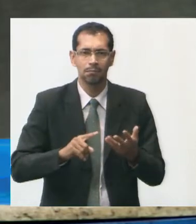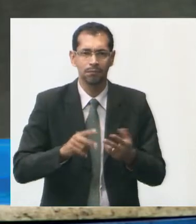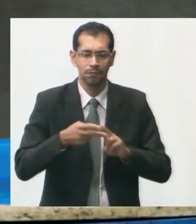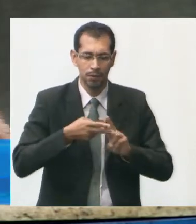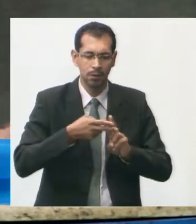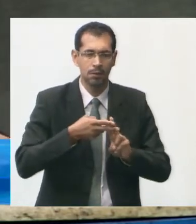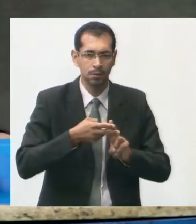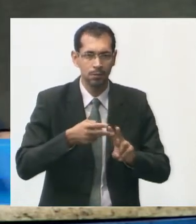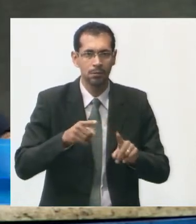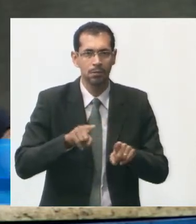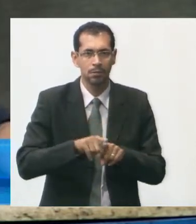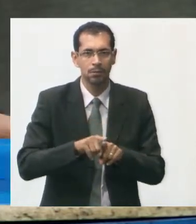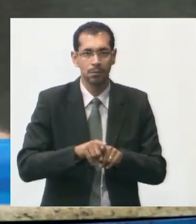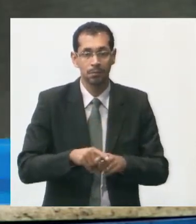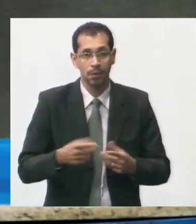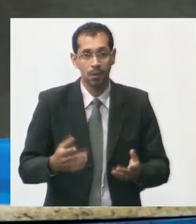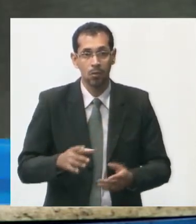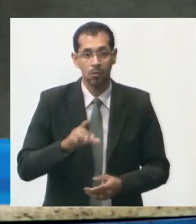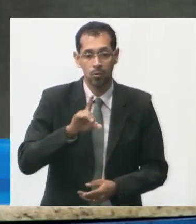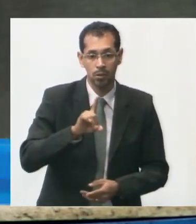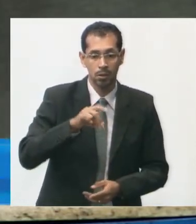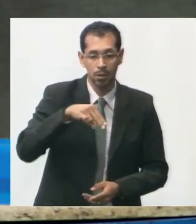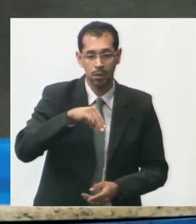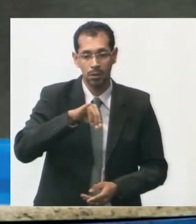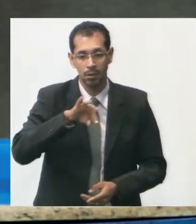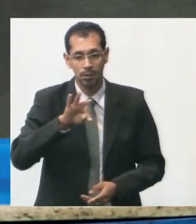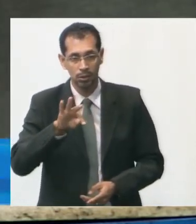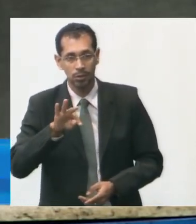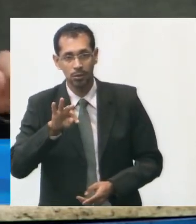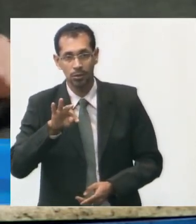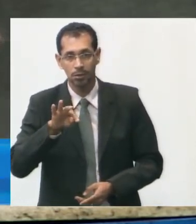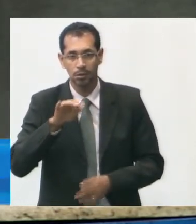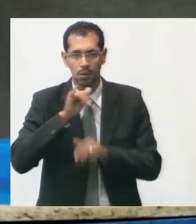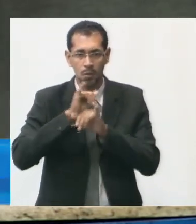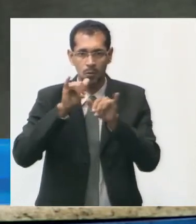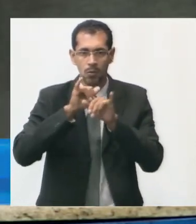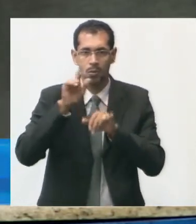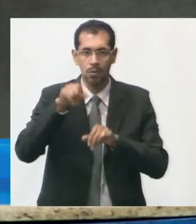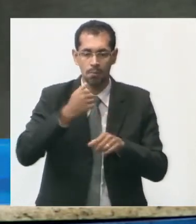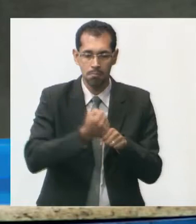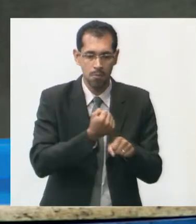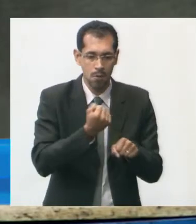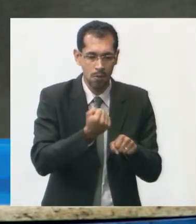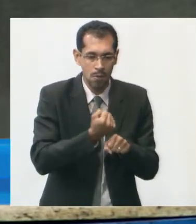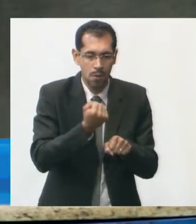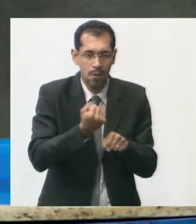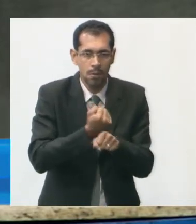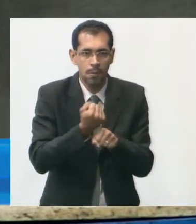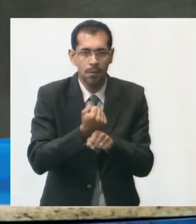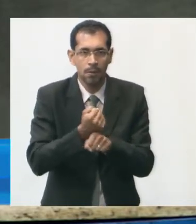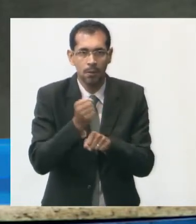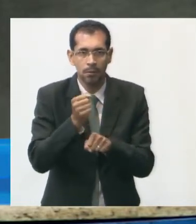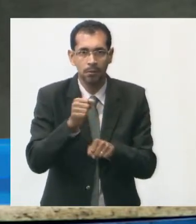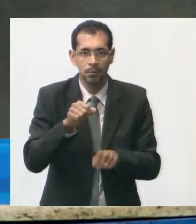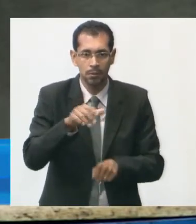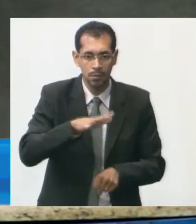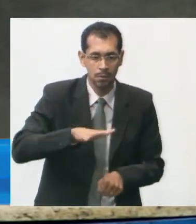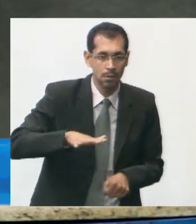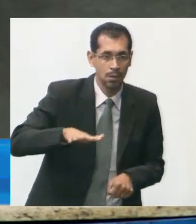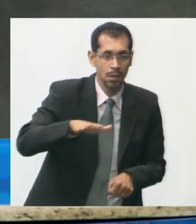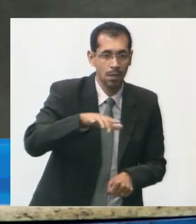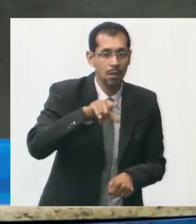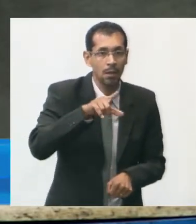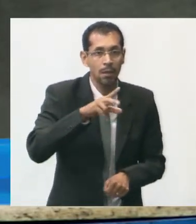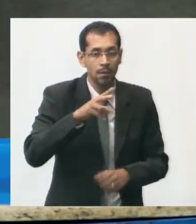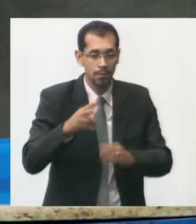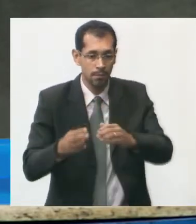o DENIT da Grande Vitória. O DENIT anunciou as obras na parte que compreende ao governo federal da segunda ponte. Há um